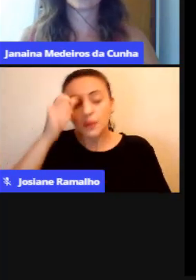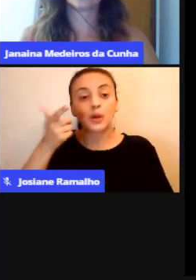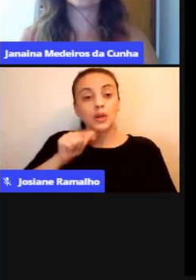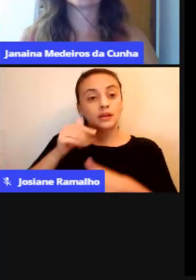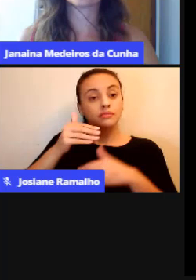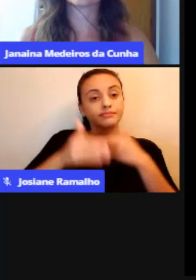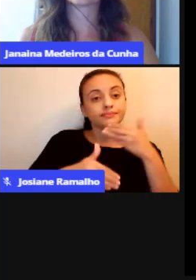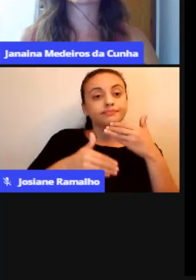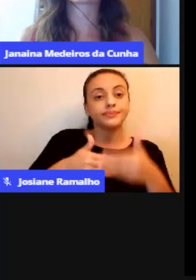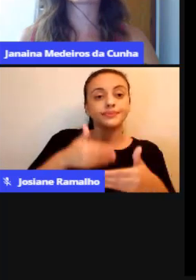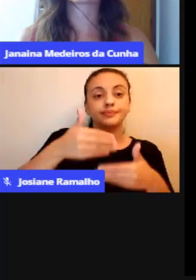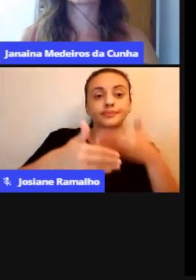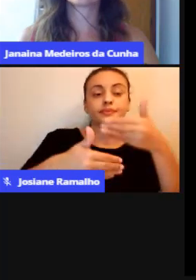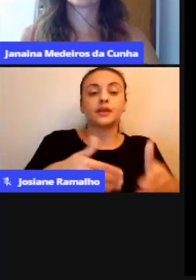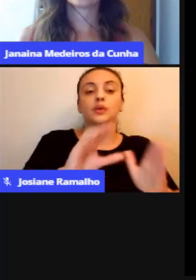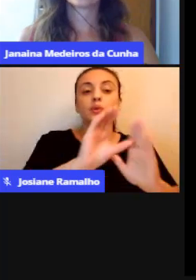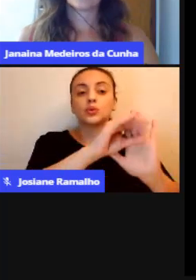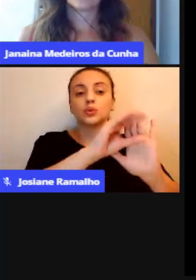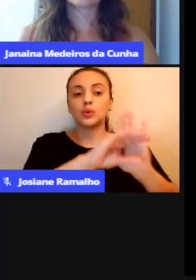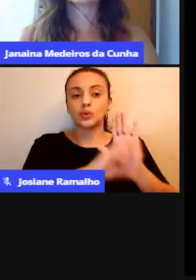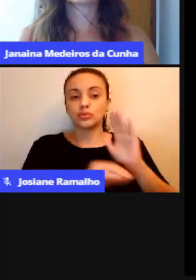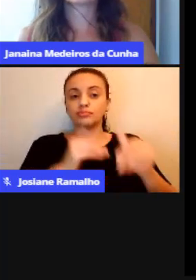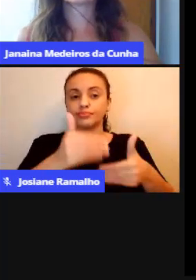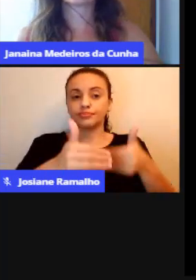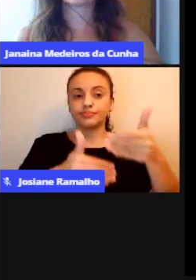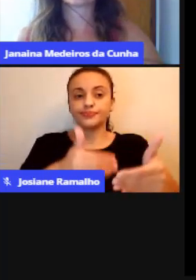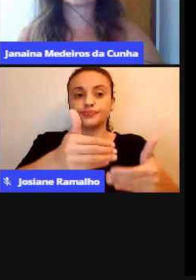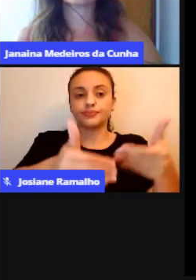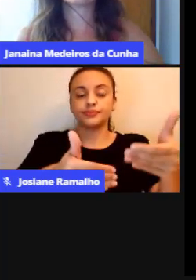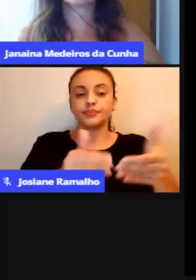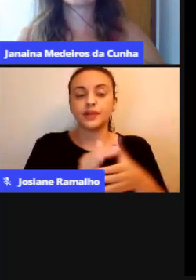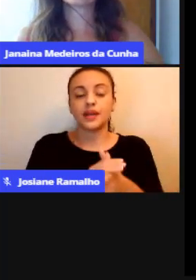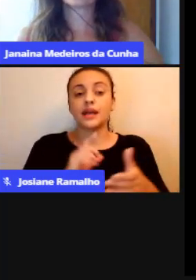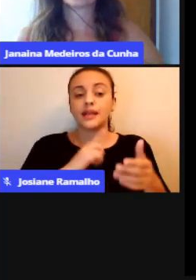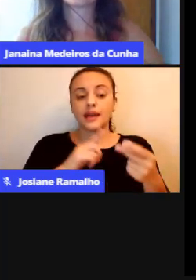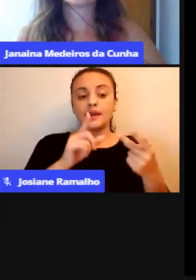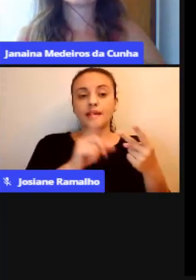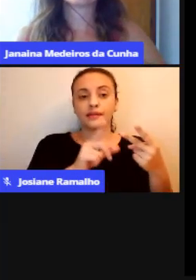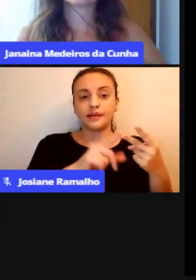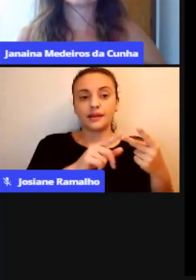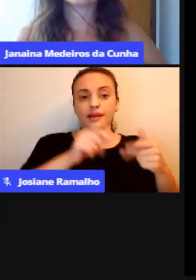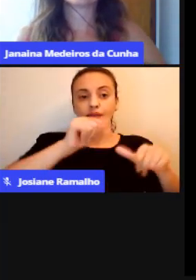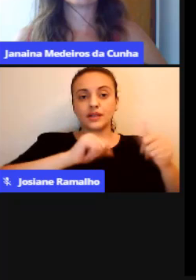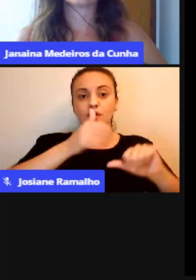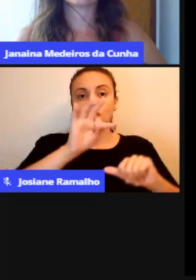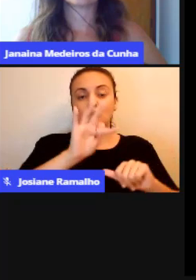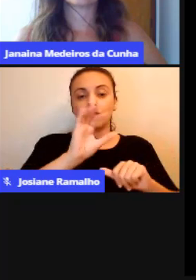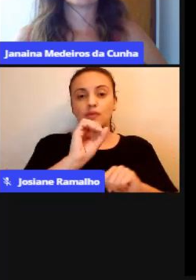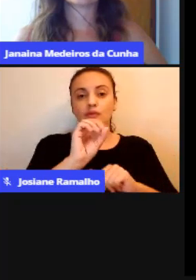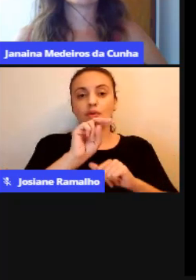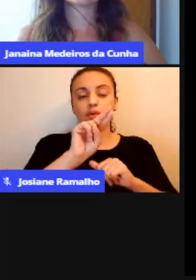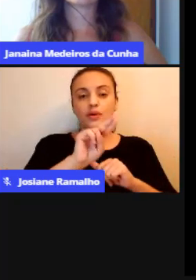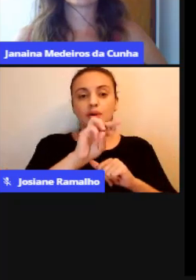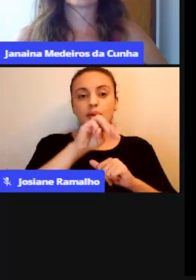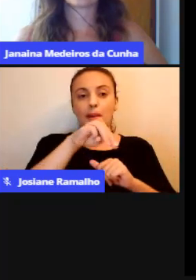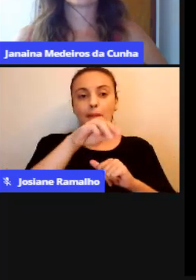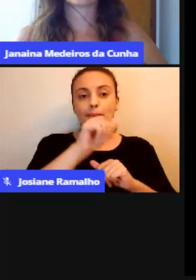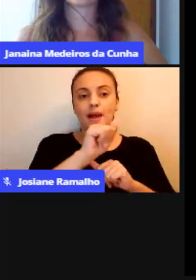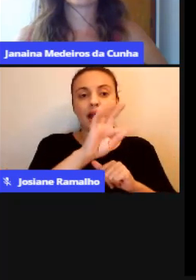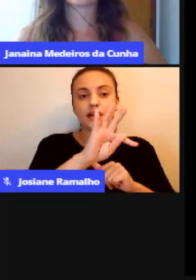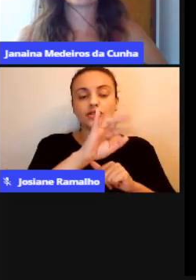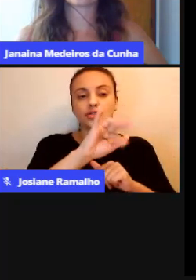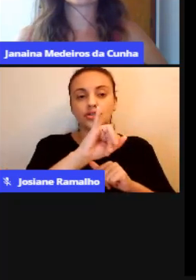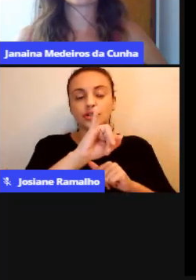nos conteúdos. Aí tem a avaliação formativa, né? Que visa